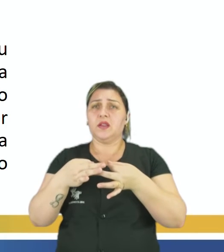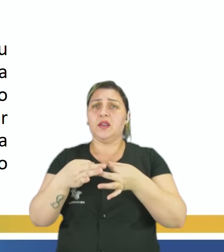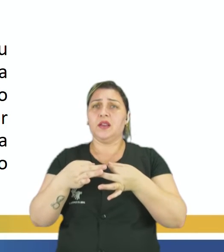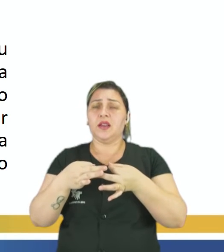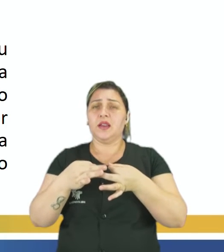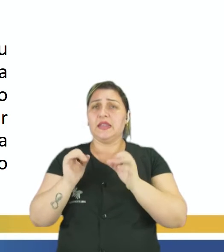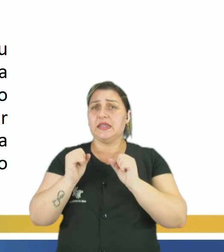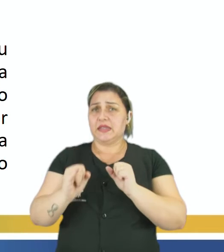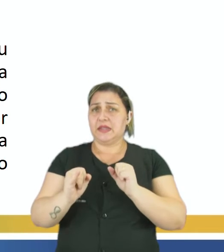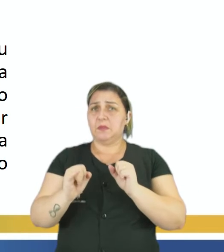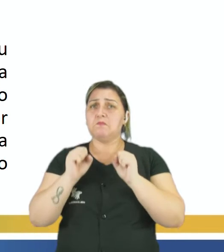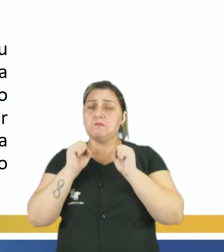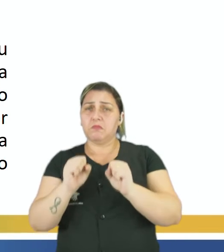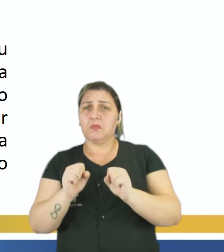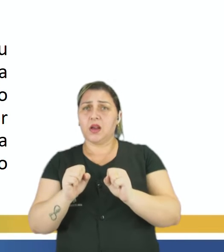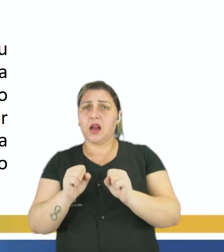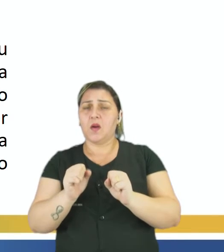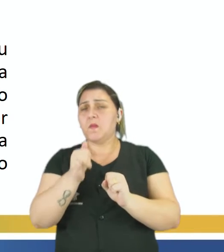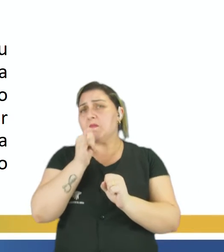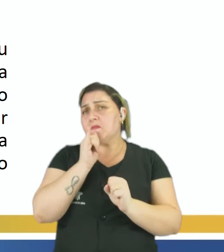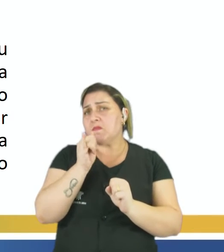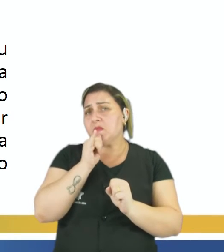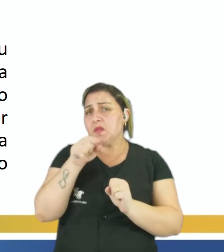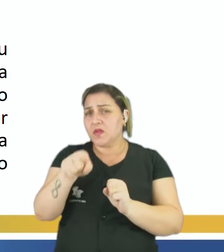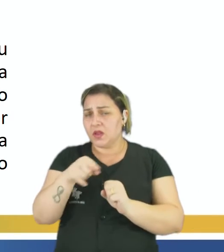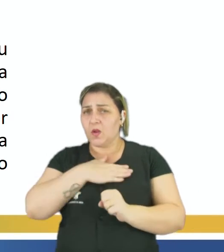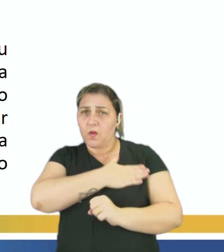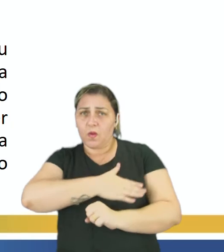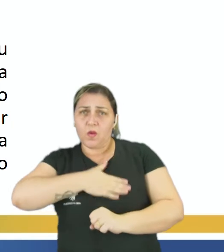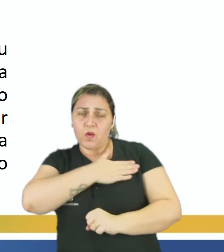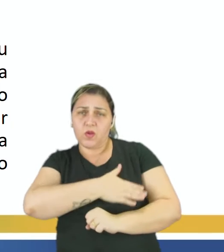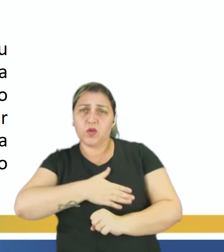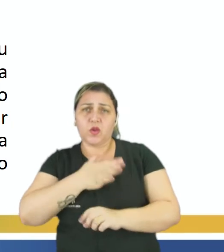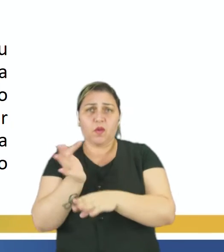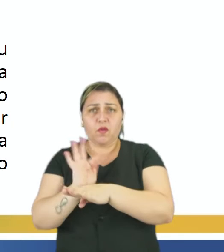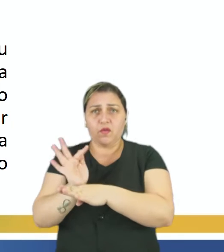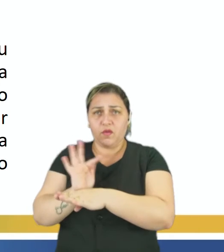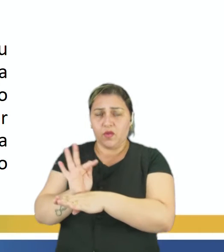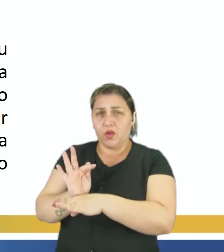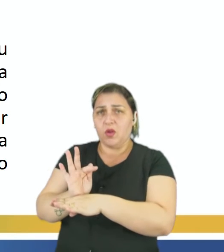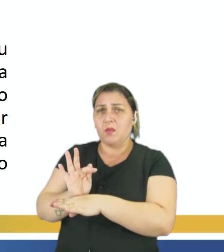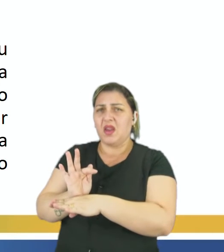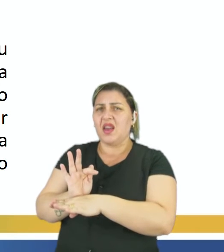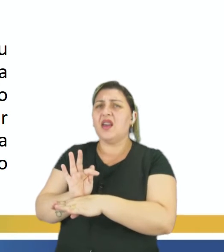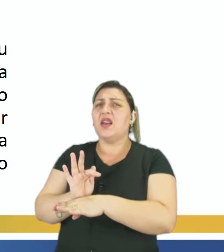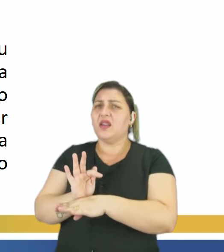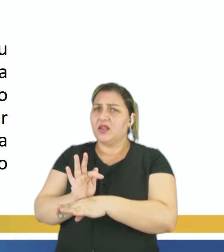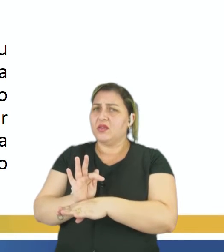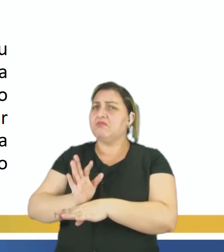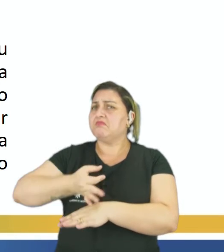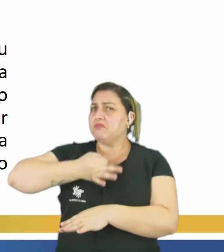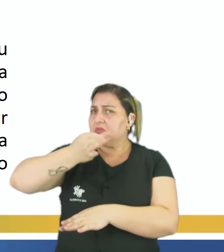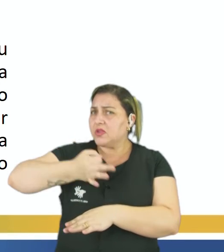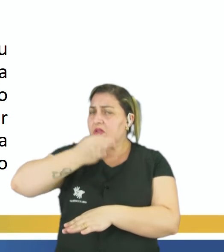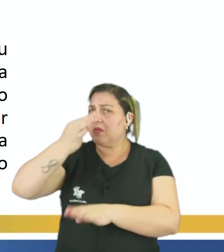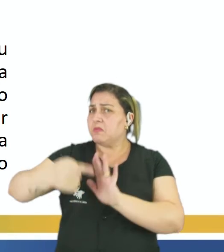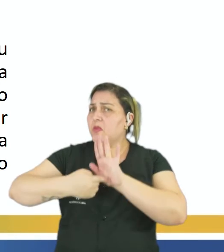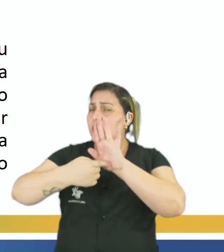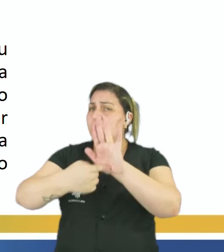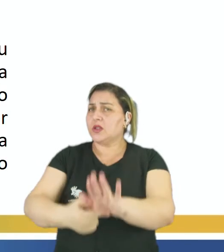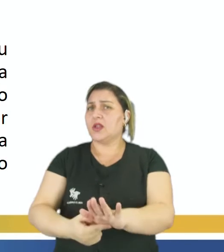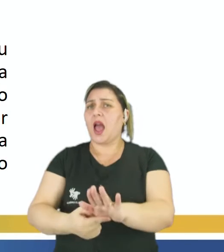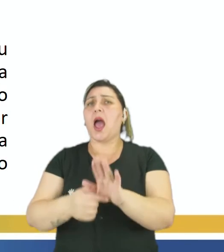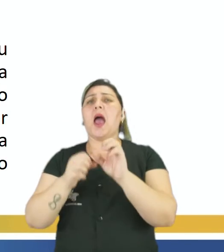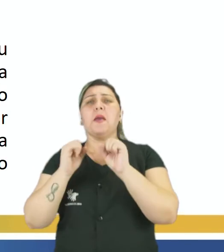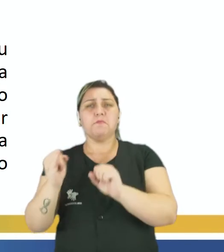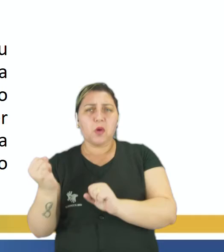o texto, tá? Se você achou interessante, por exemplo, o filme, trabalhe uma crítica aí a ponto de recomendá-lo.